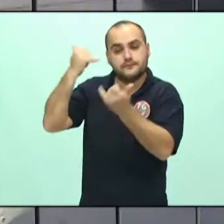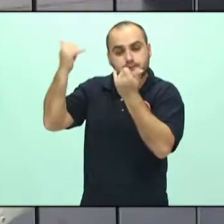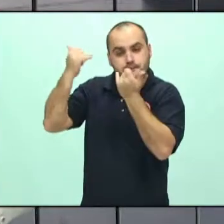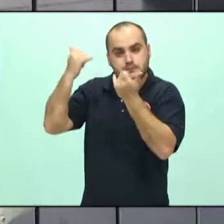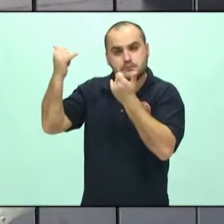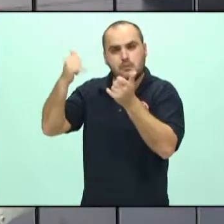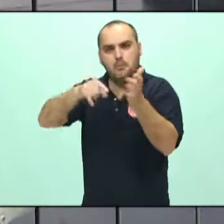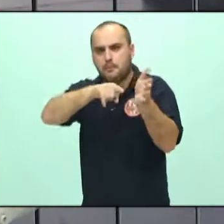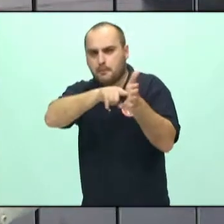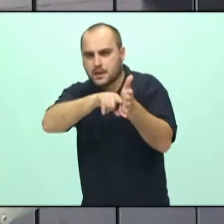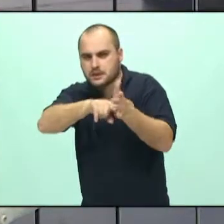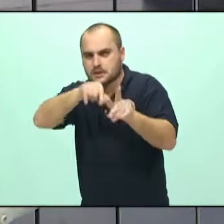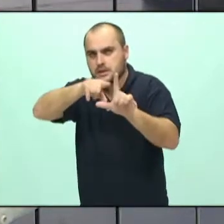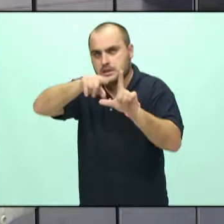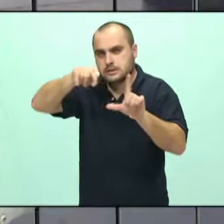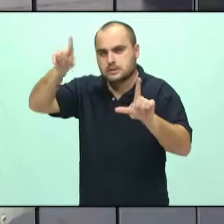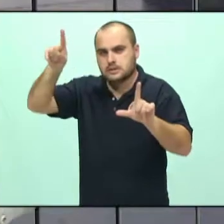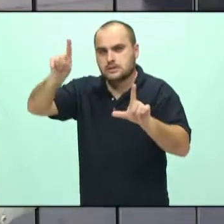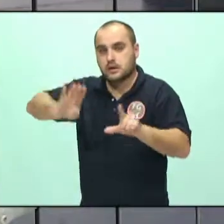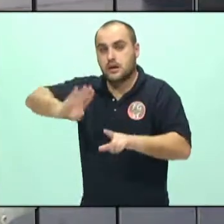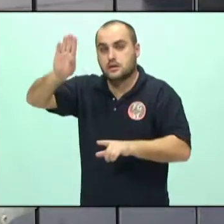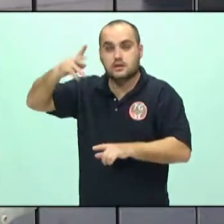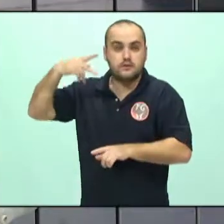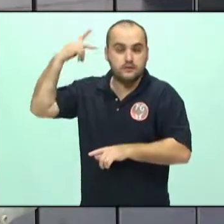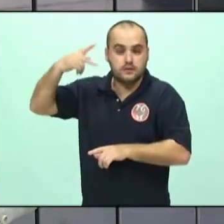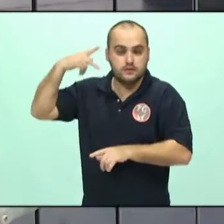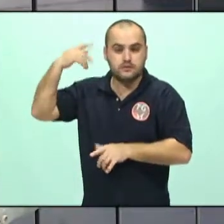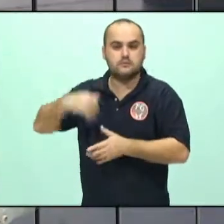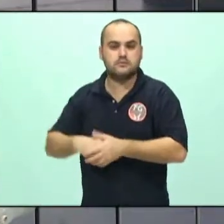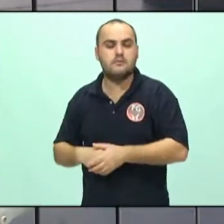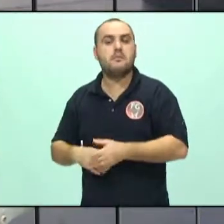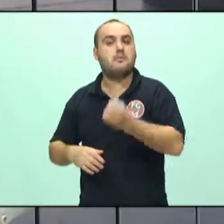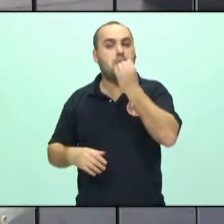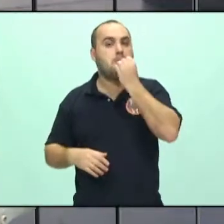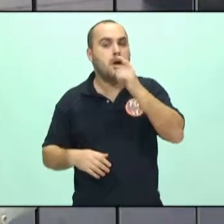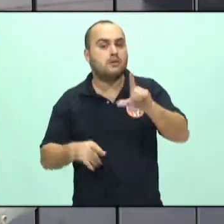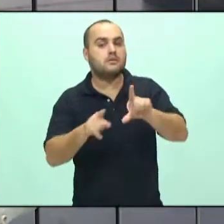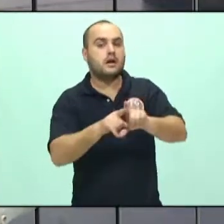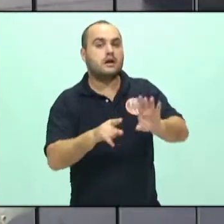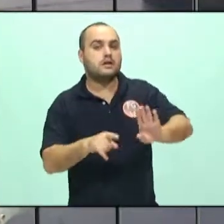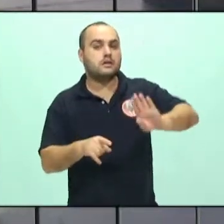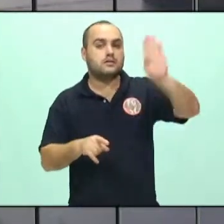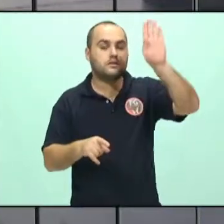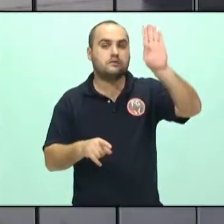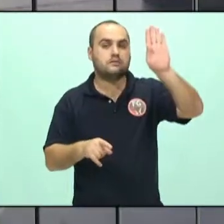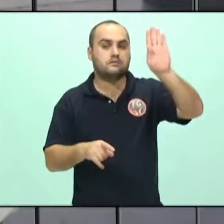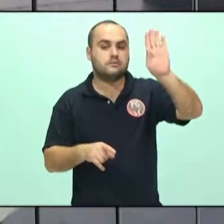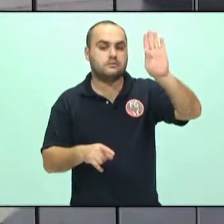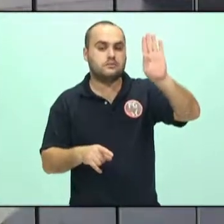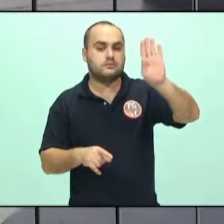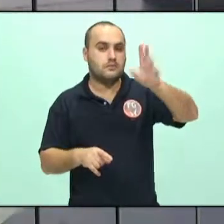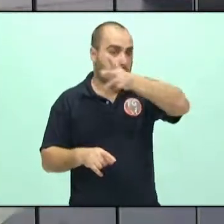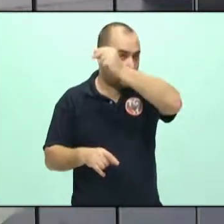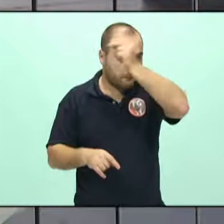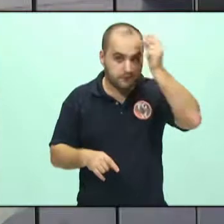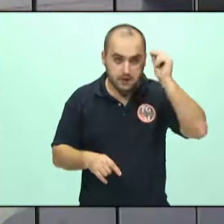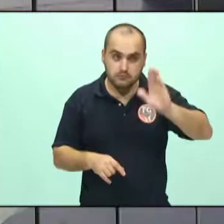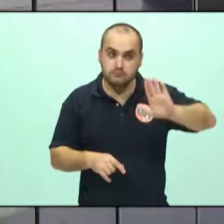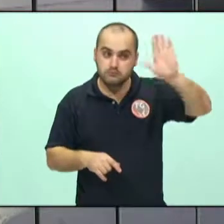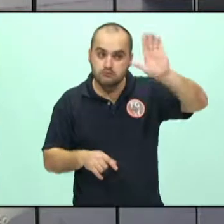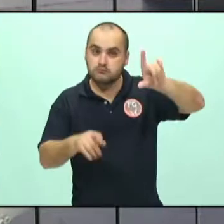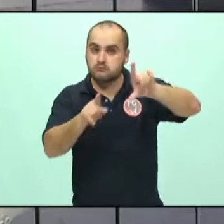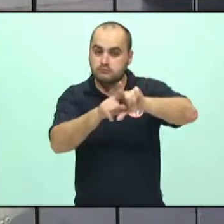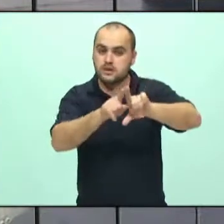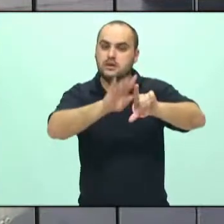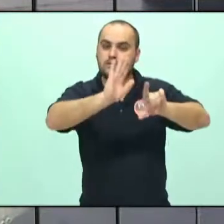nas pesquisas como candidato a vereador e me colocam muito bem nas pesquisas como um possível candidato a prefeito.